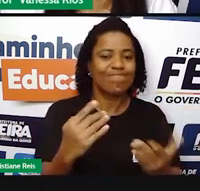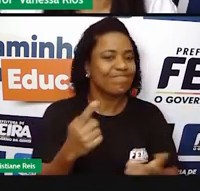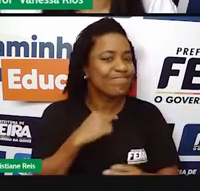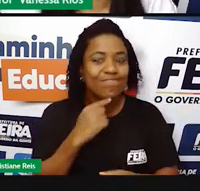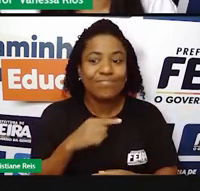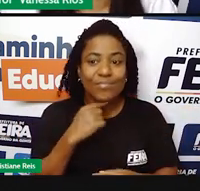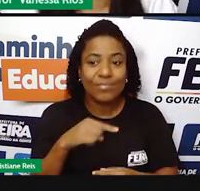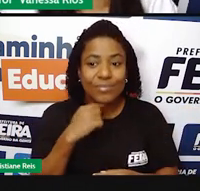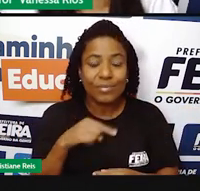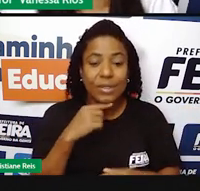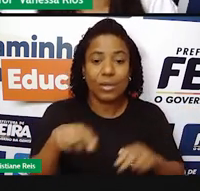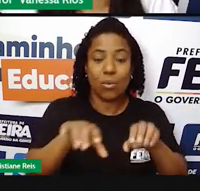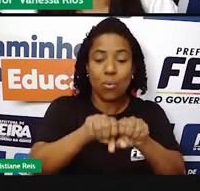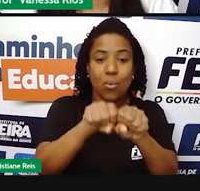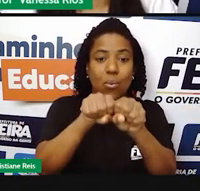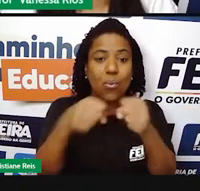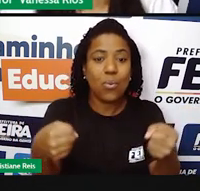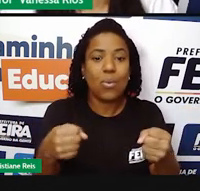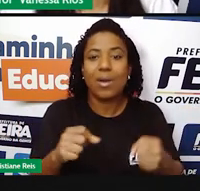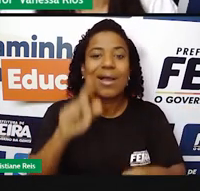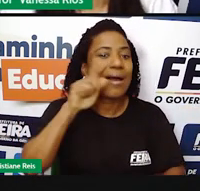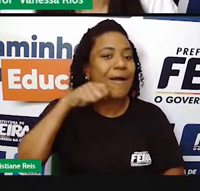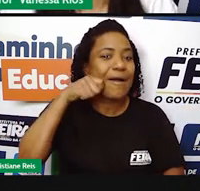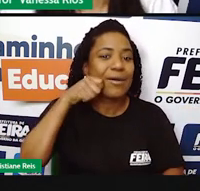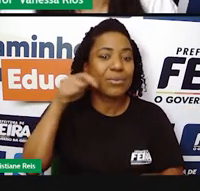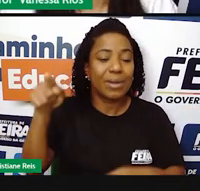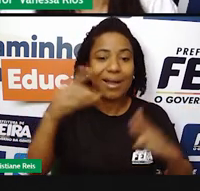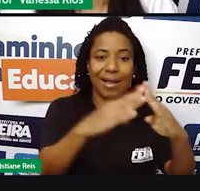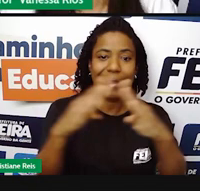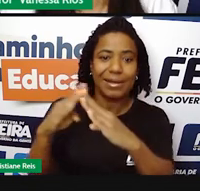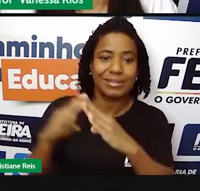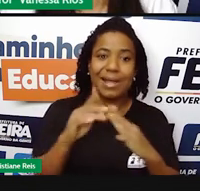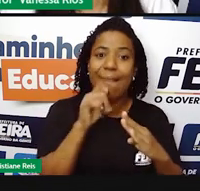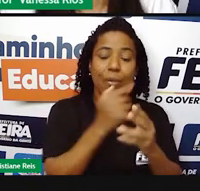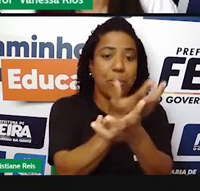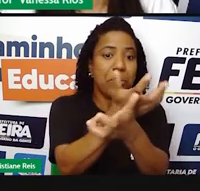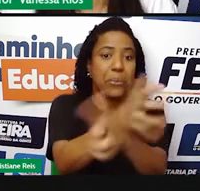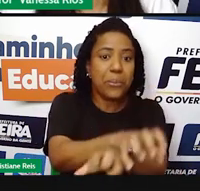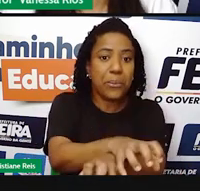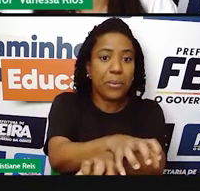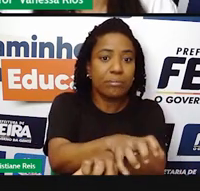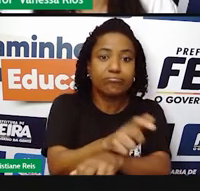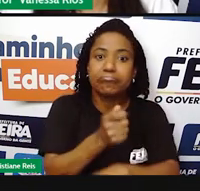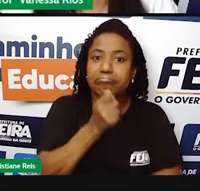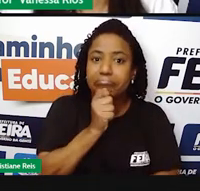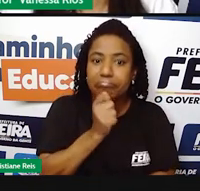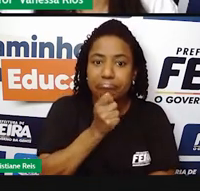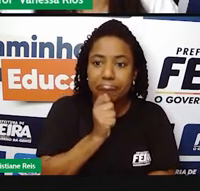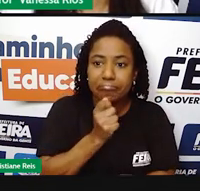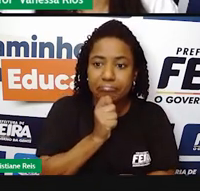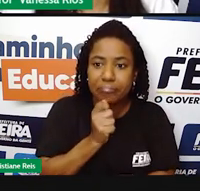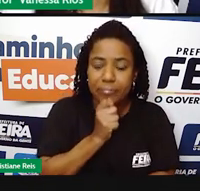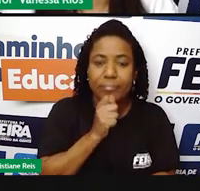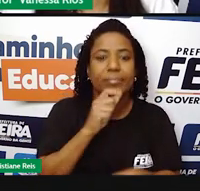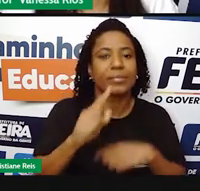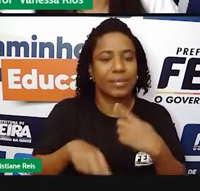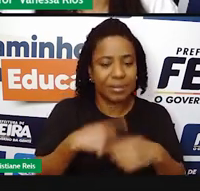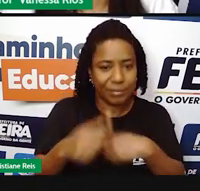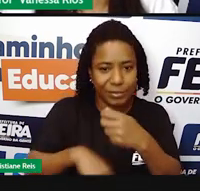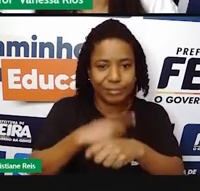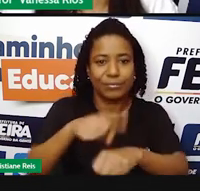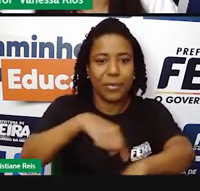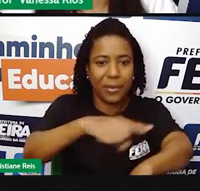de Aracaju ficaram sem água. Só depois de 10 horas de trabalho da Companhia de Saneamento de Sergipe, os moradores